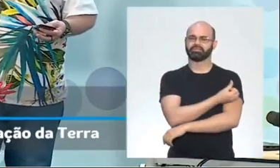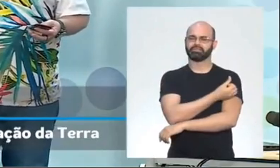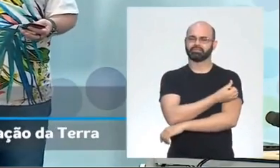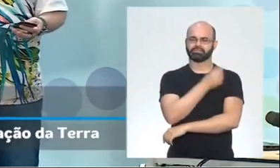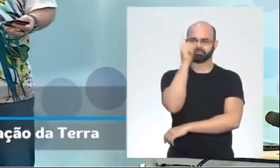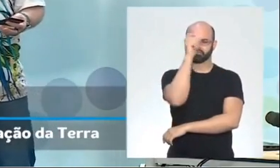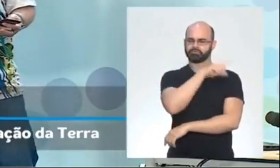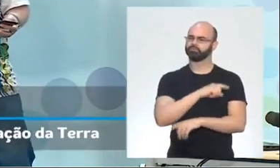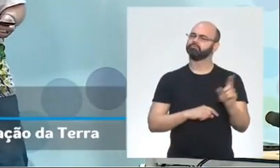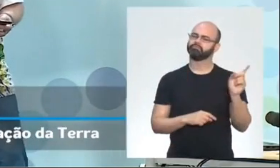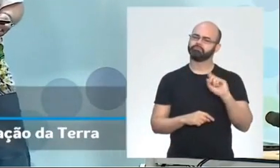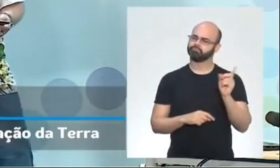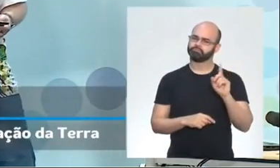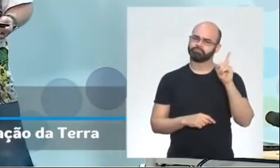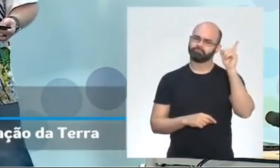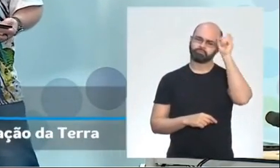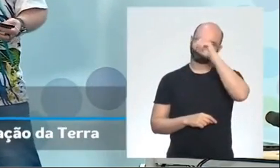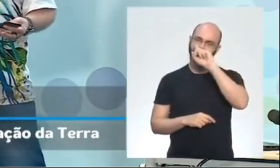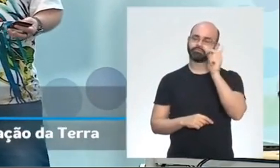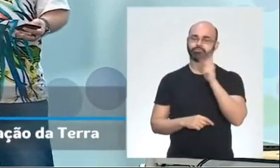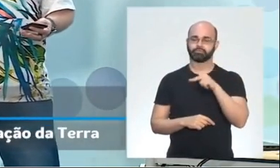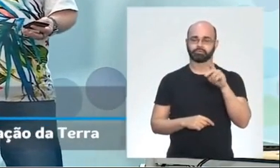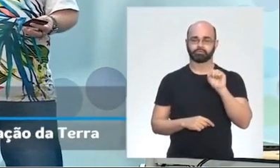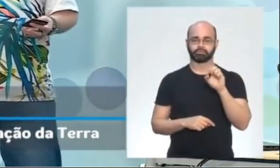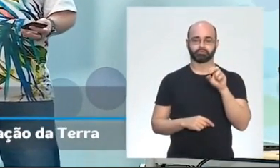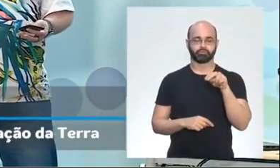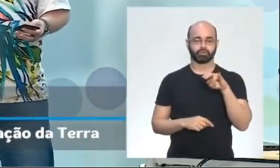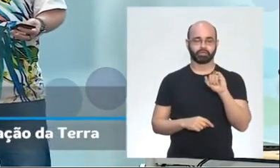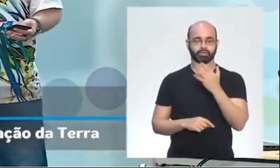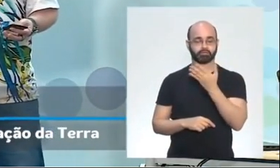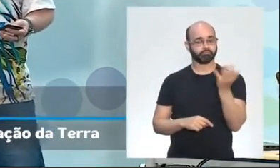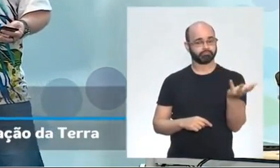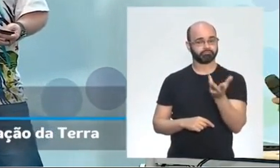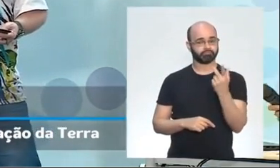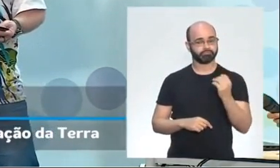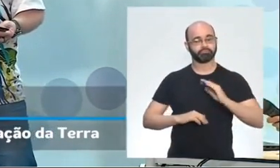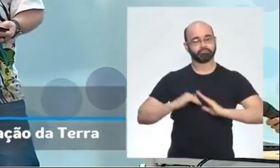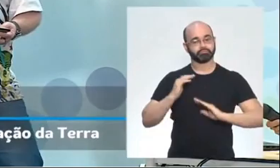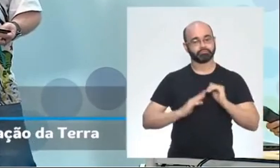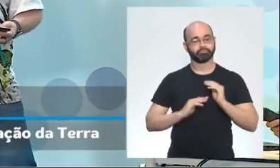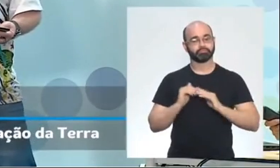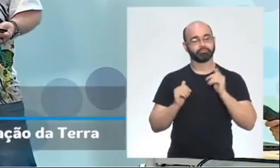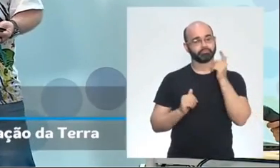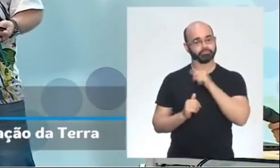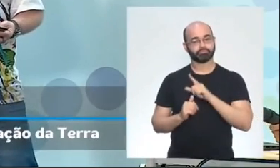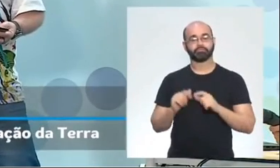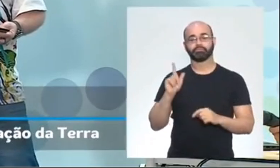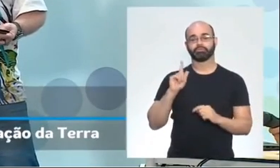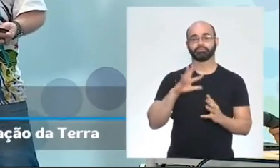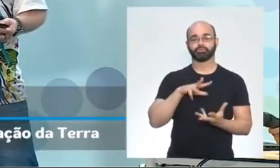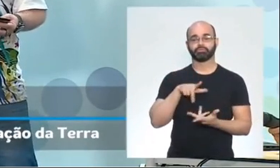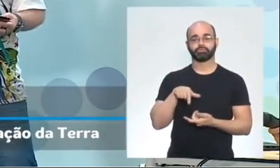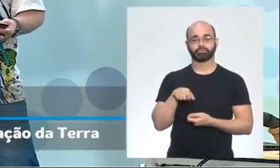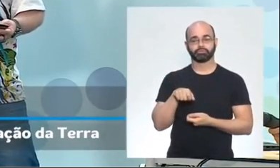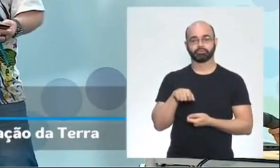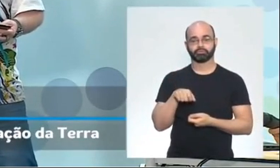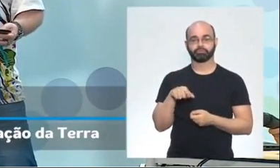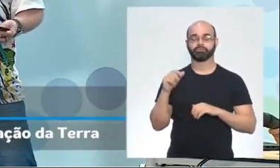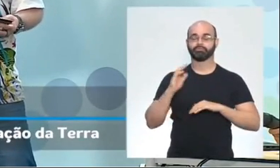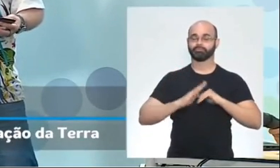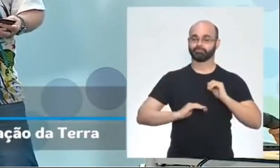difícil para o sexto ano. A professora Sônia, né, ela deu um claro exemplo da prática. Geografia, muitas vezes, é